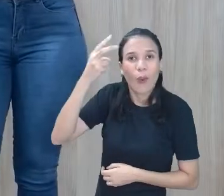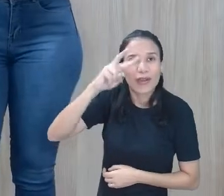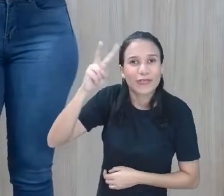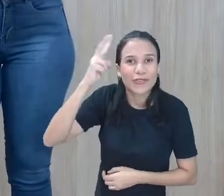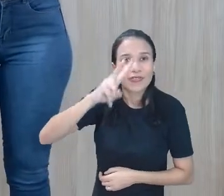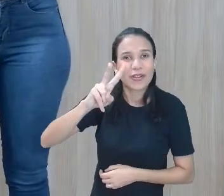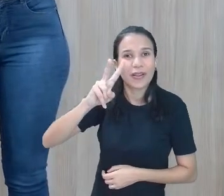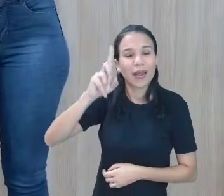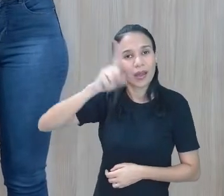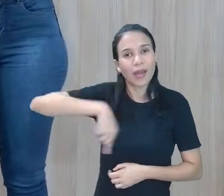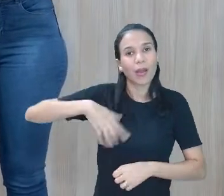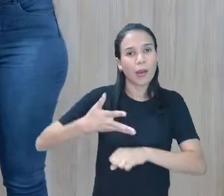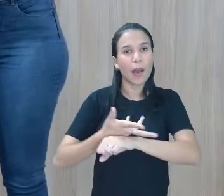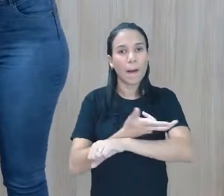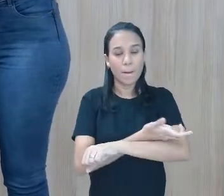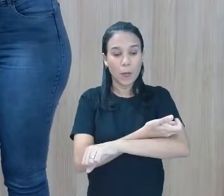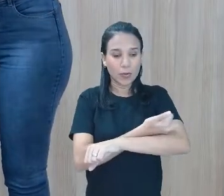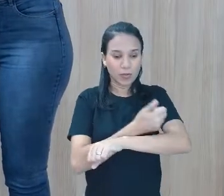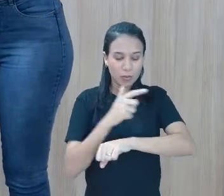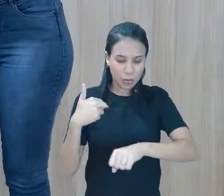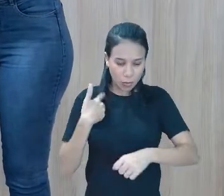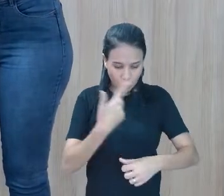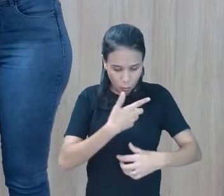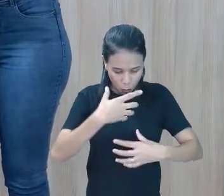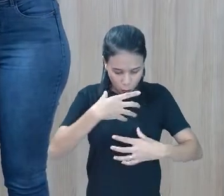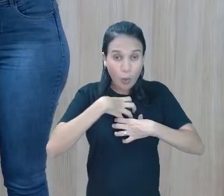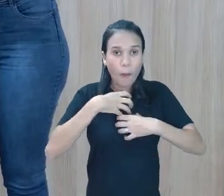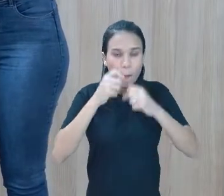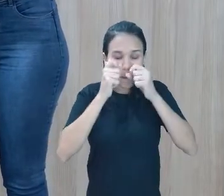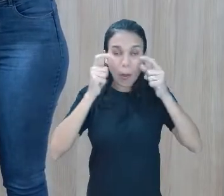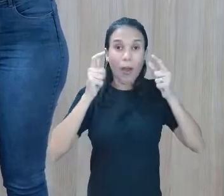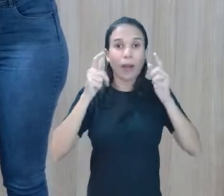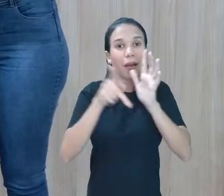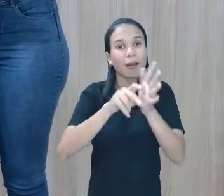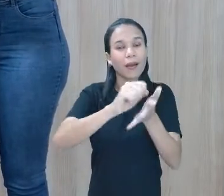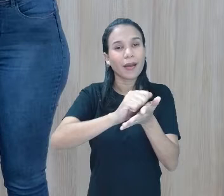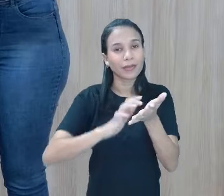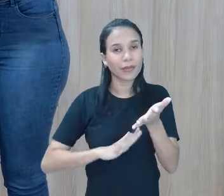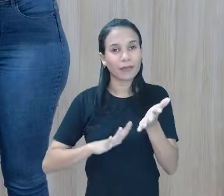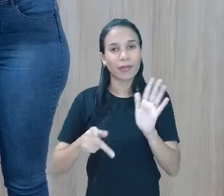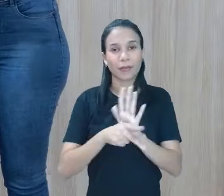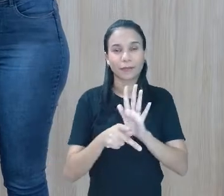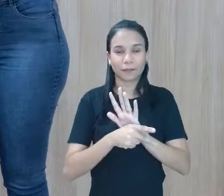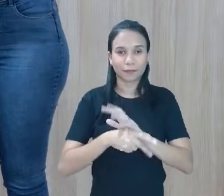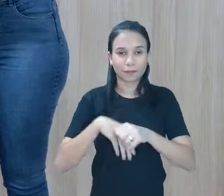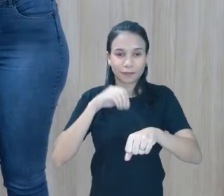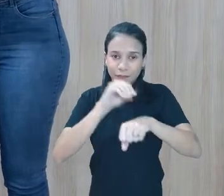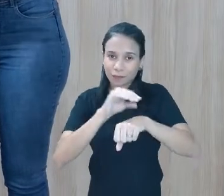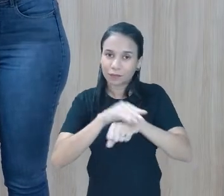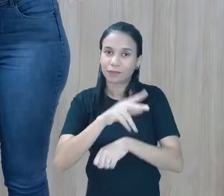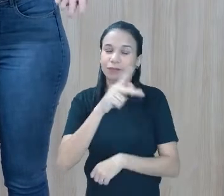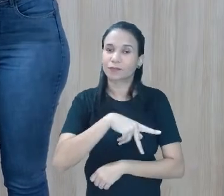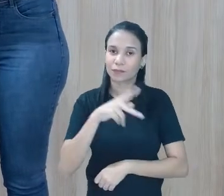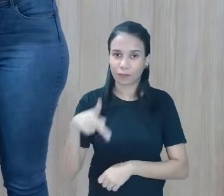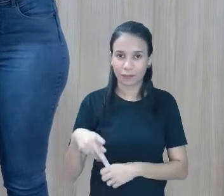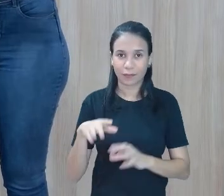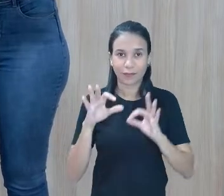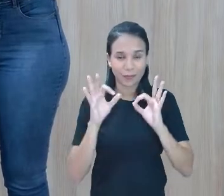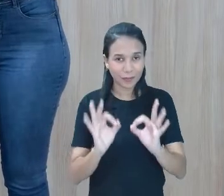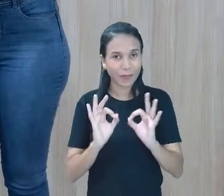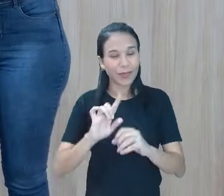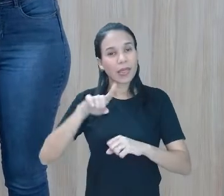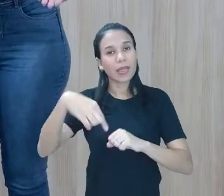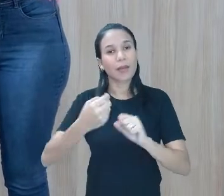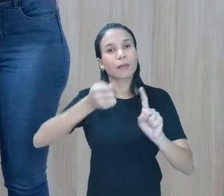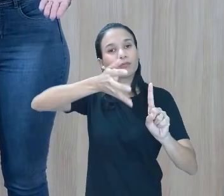é uma emoção que vai fazer com que eu realize uma atividade que foi sugerida pelo meu professor após a história,